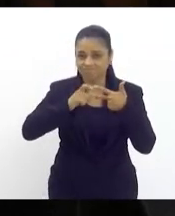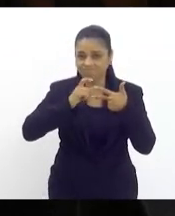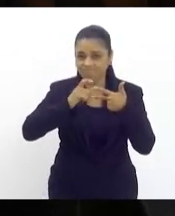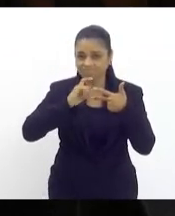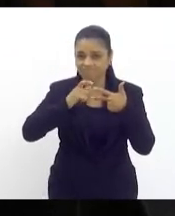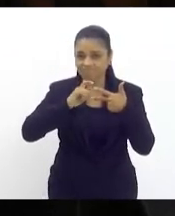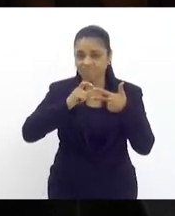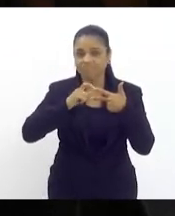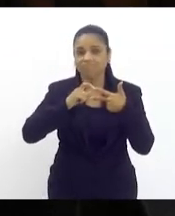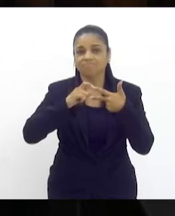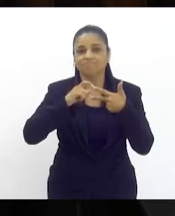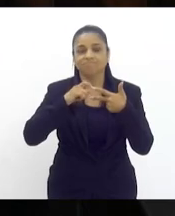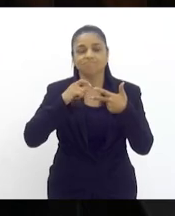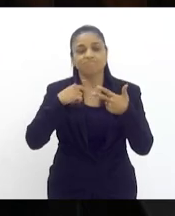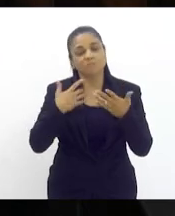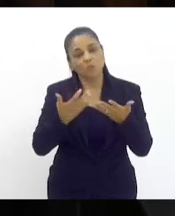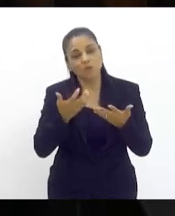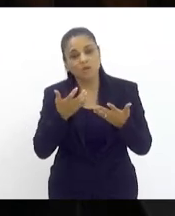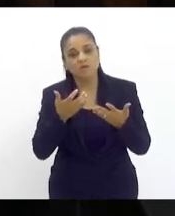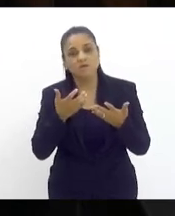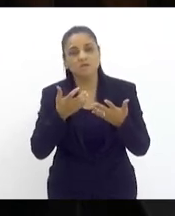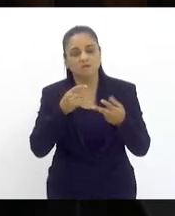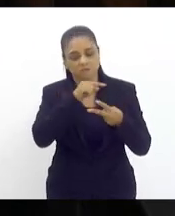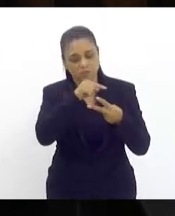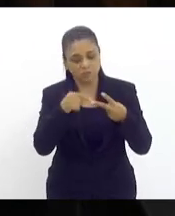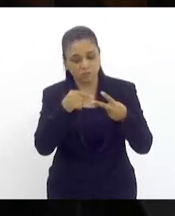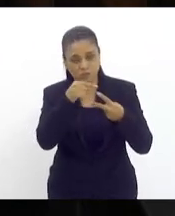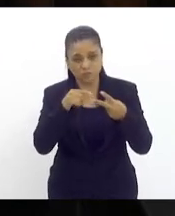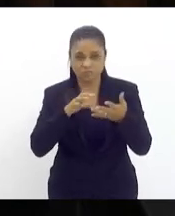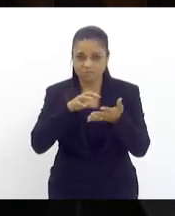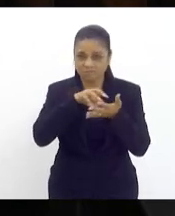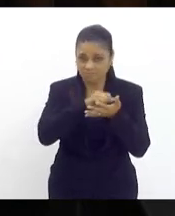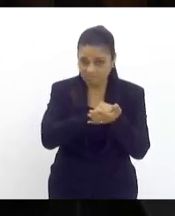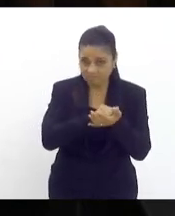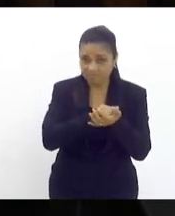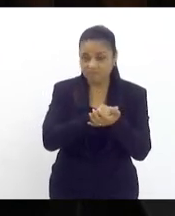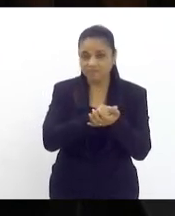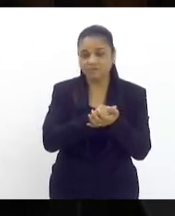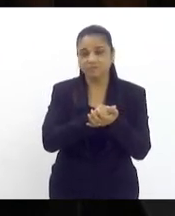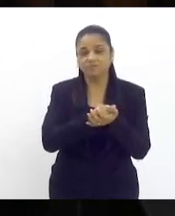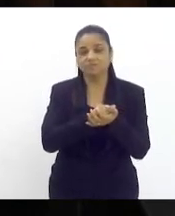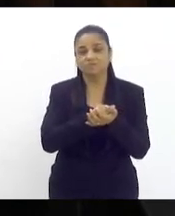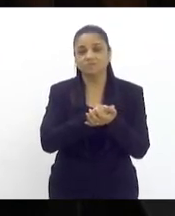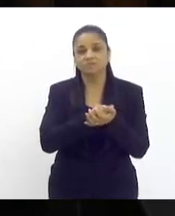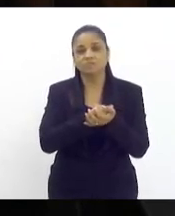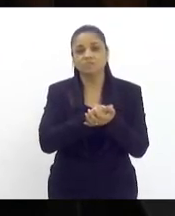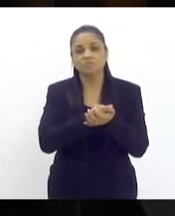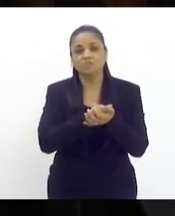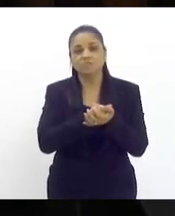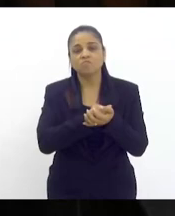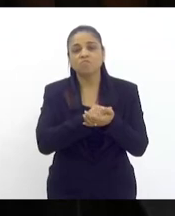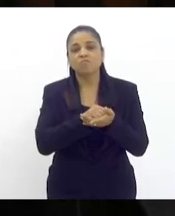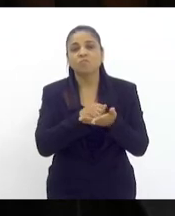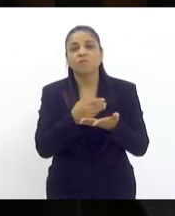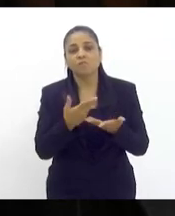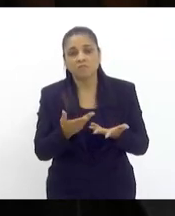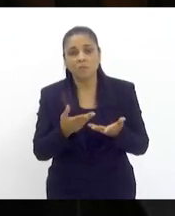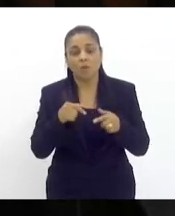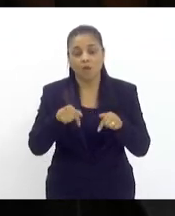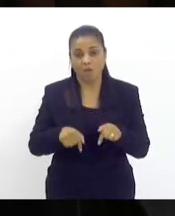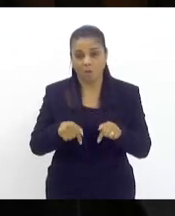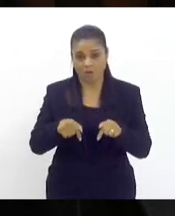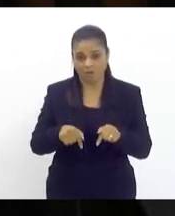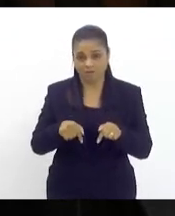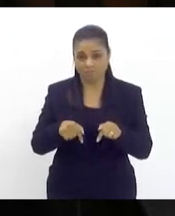Presidente Então queria fazer esses dois registros porque também quando estava